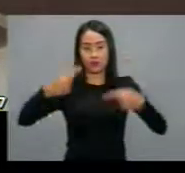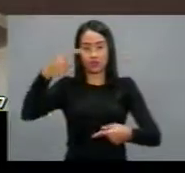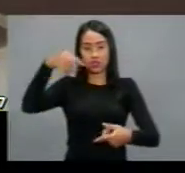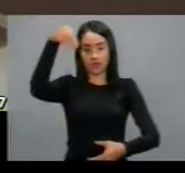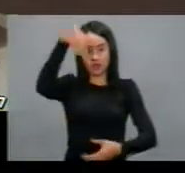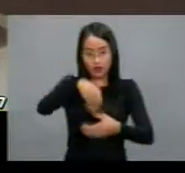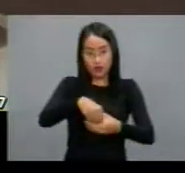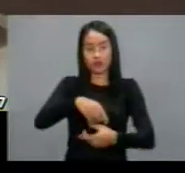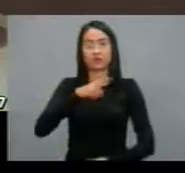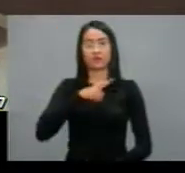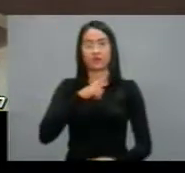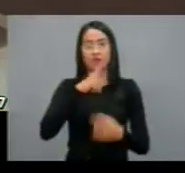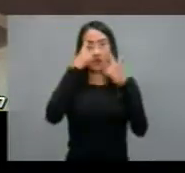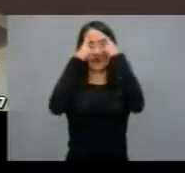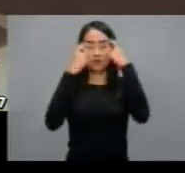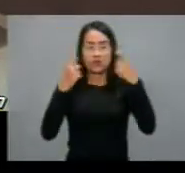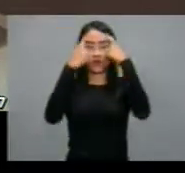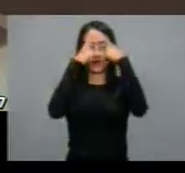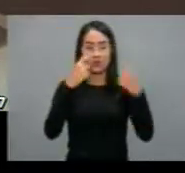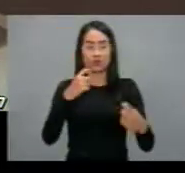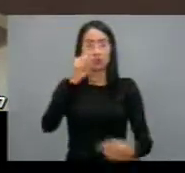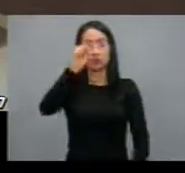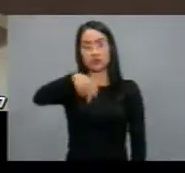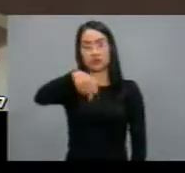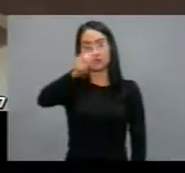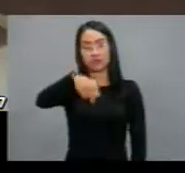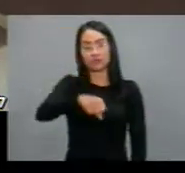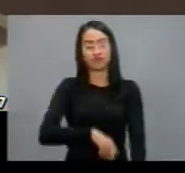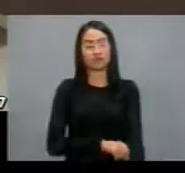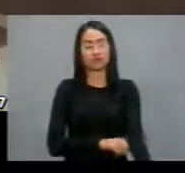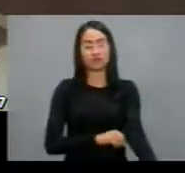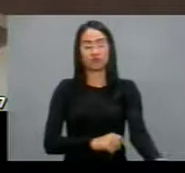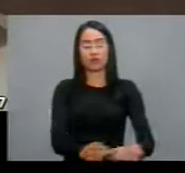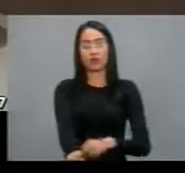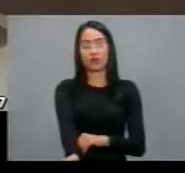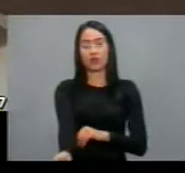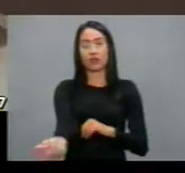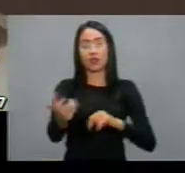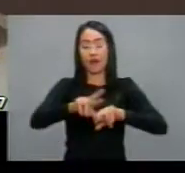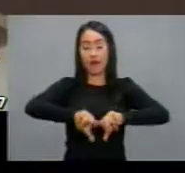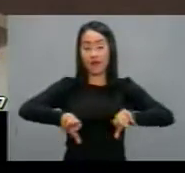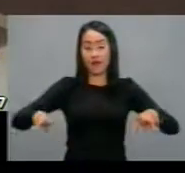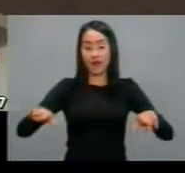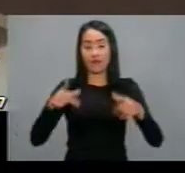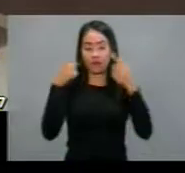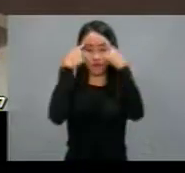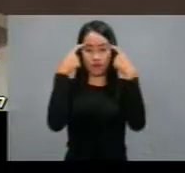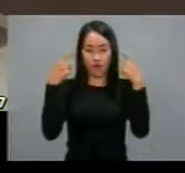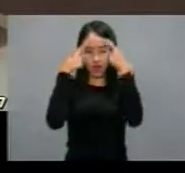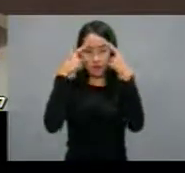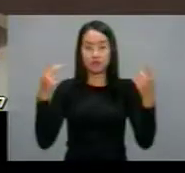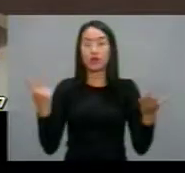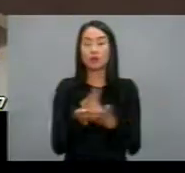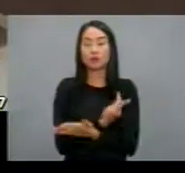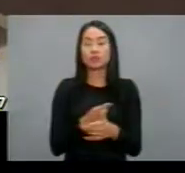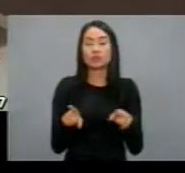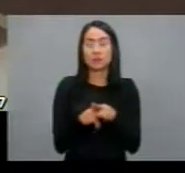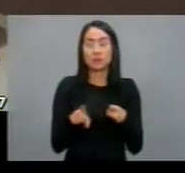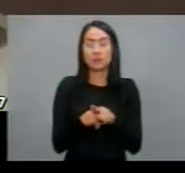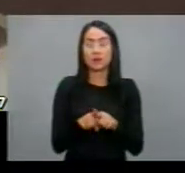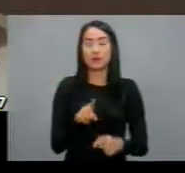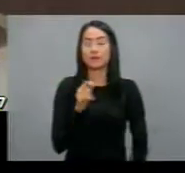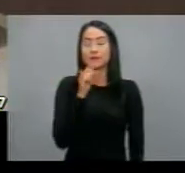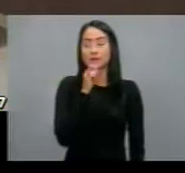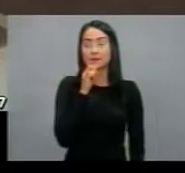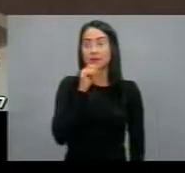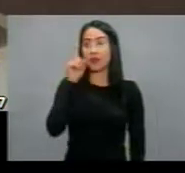do golpe parlamentar, ela tem consequências em várias outras violências. O que aconteceu em Brasília, o